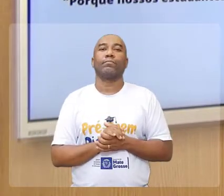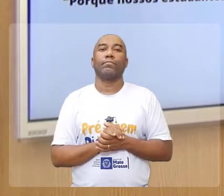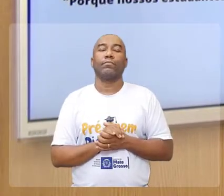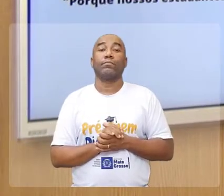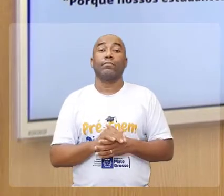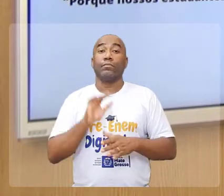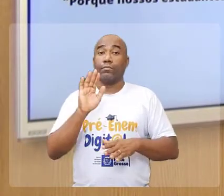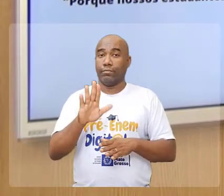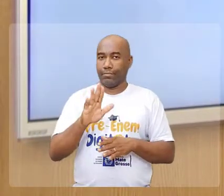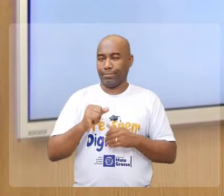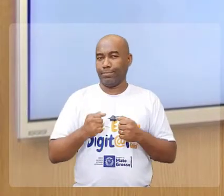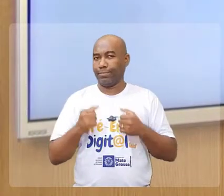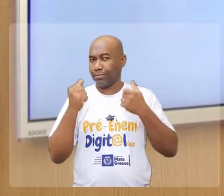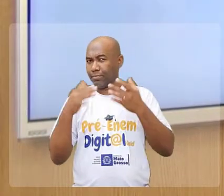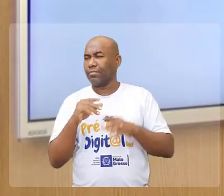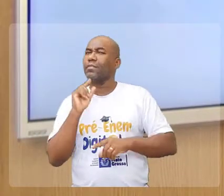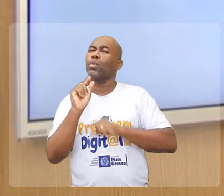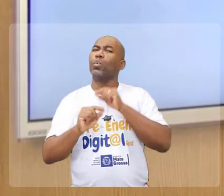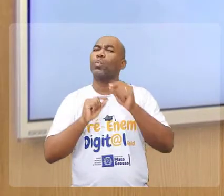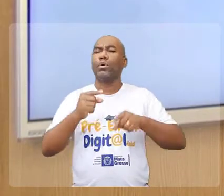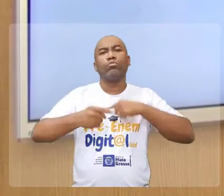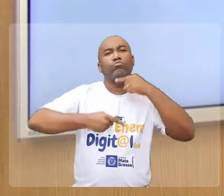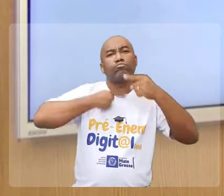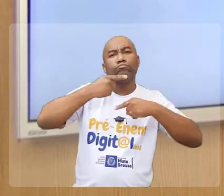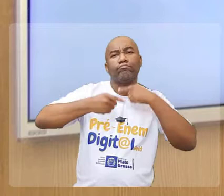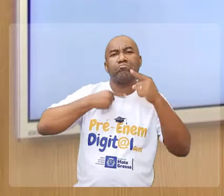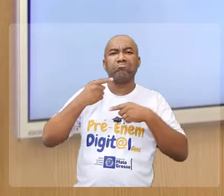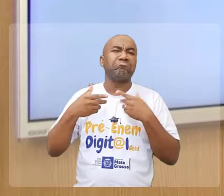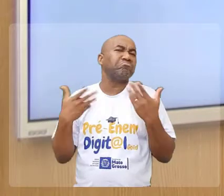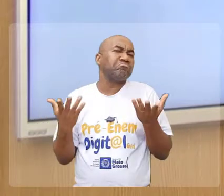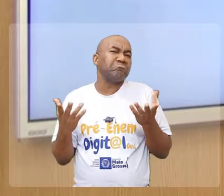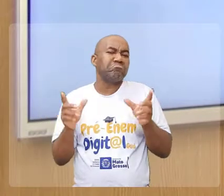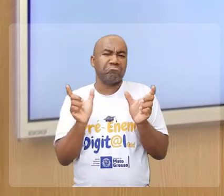Primeira dúvida, o que é concordância nominal?